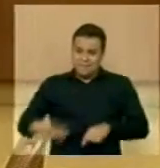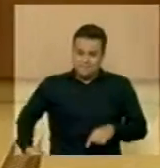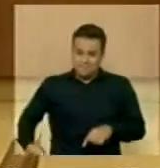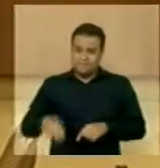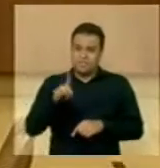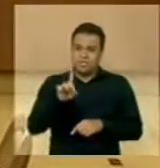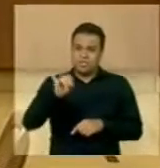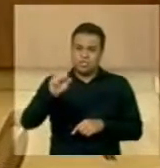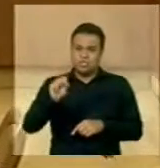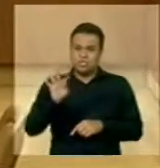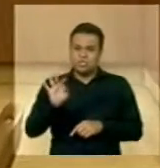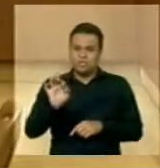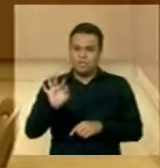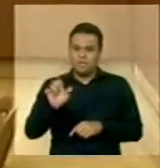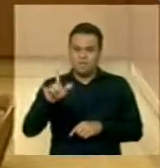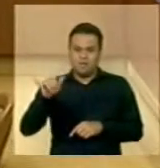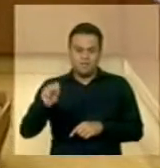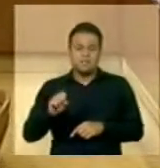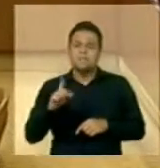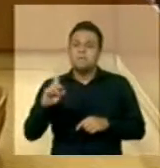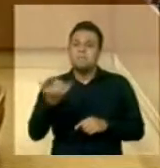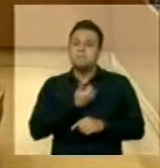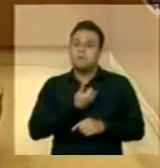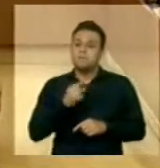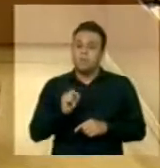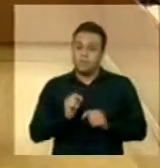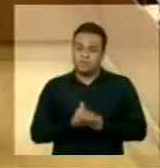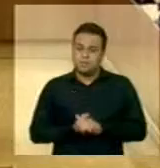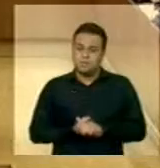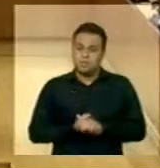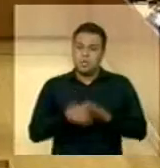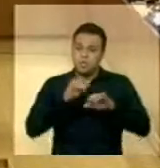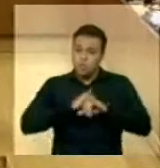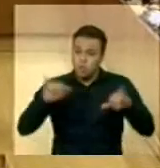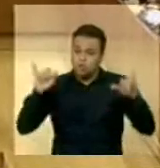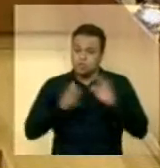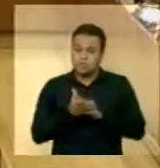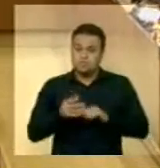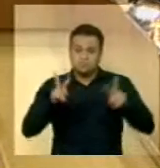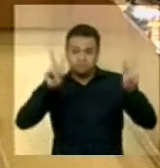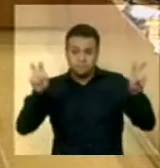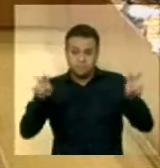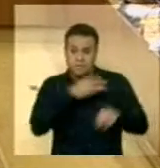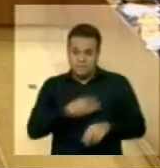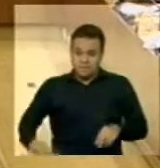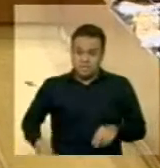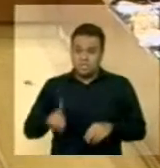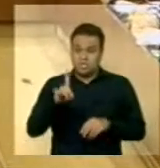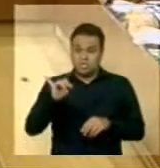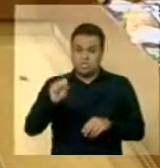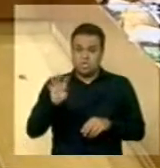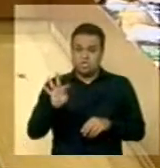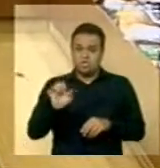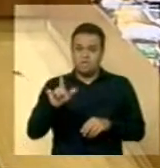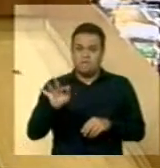que me orientou no sentido de que desse a público a seguinte notícia, que, aspas, o ministro Dias Toffoli, do Supremo Tribunal